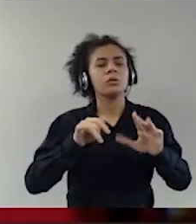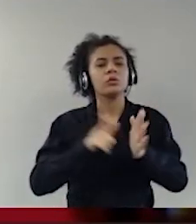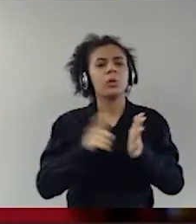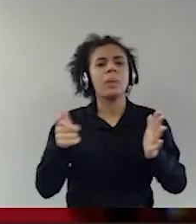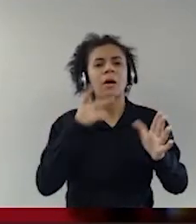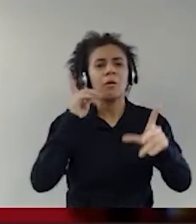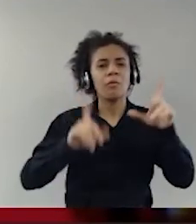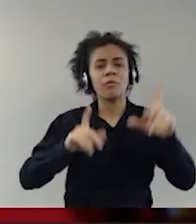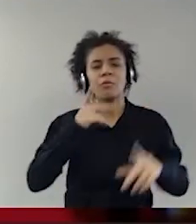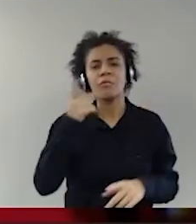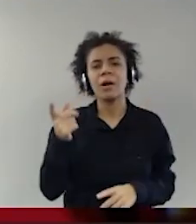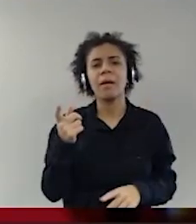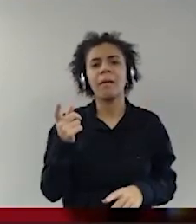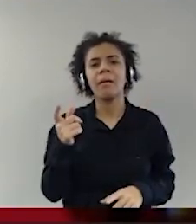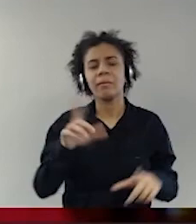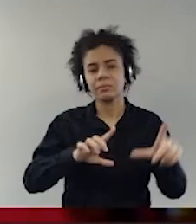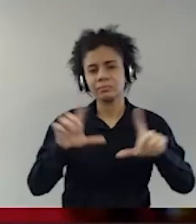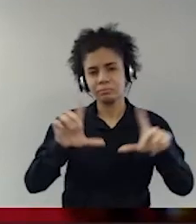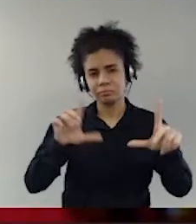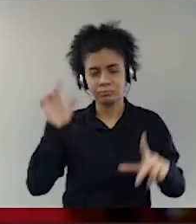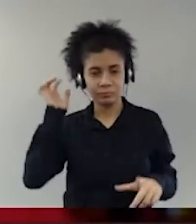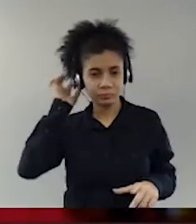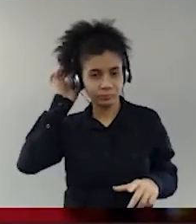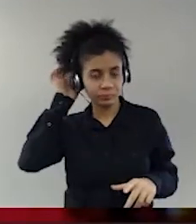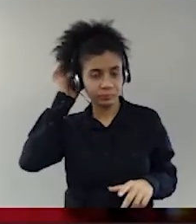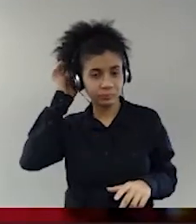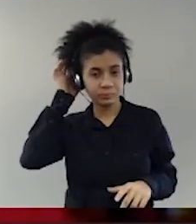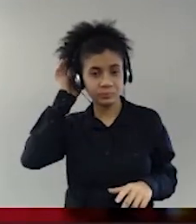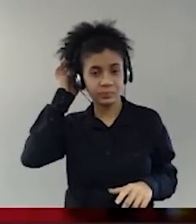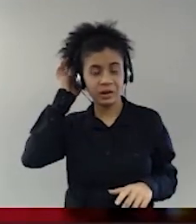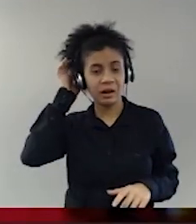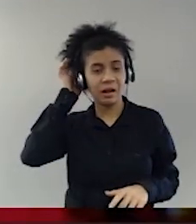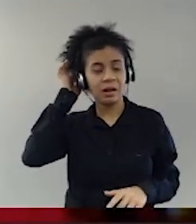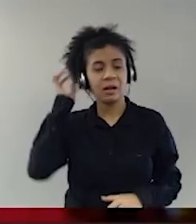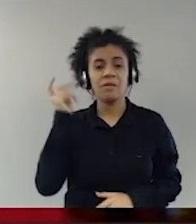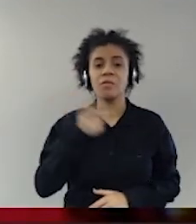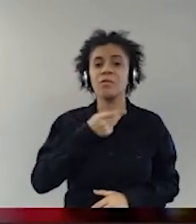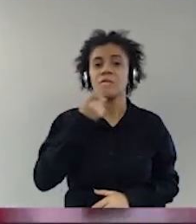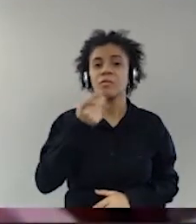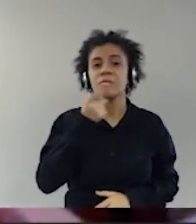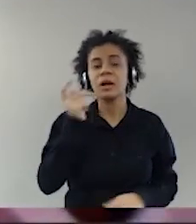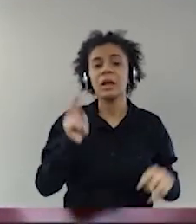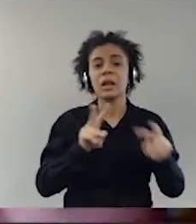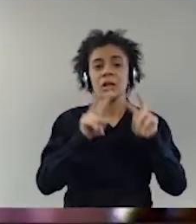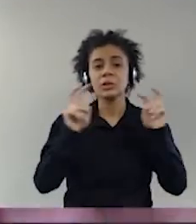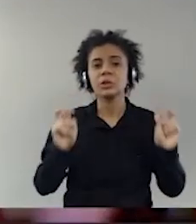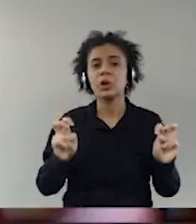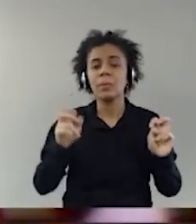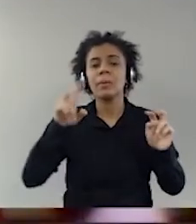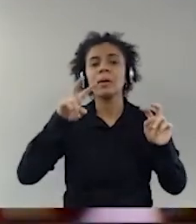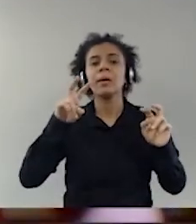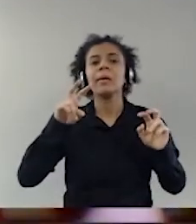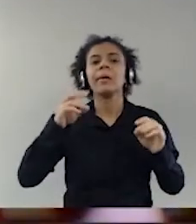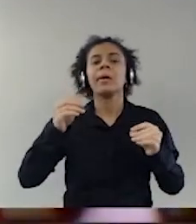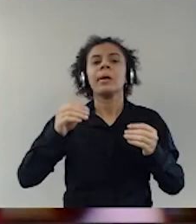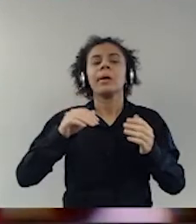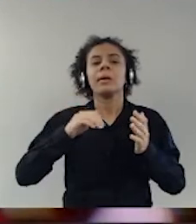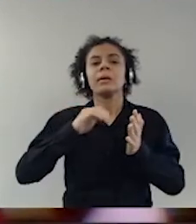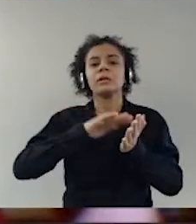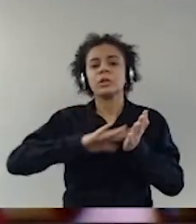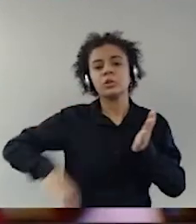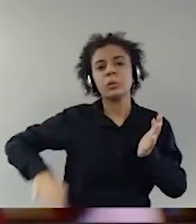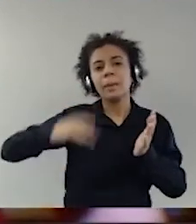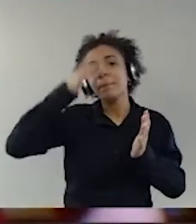uma rede de televisão a cabo, em que se falava, e mais uma vez, a respeito da exclusão digital